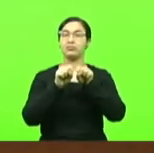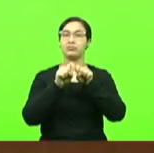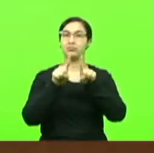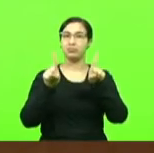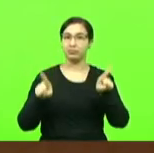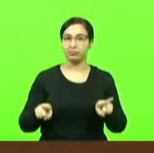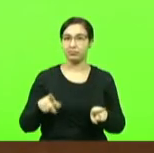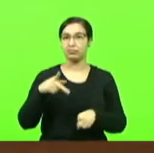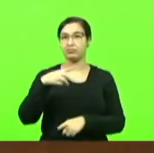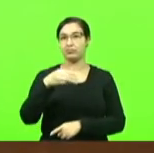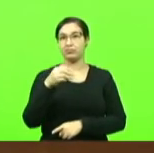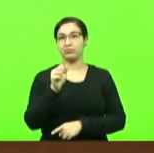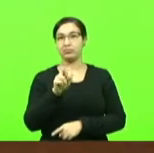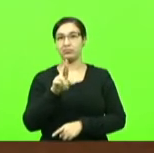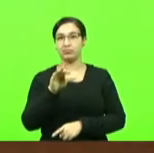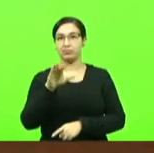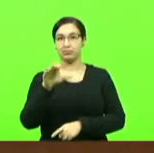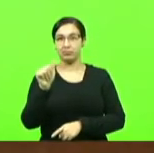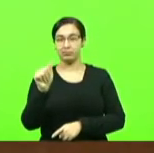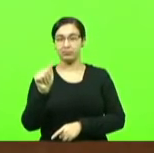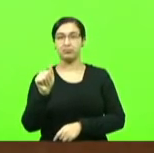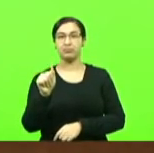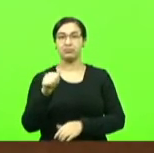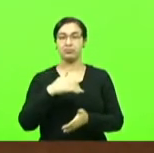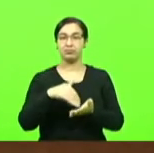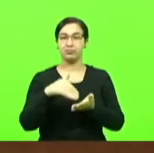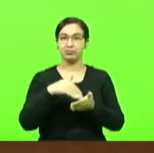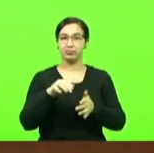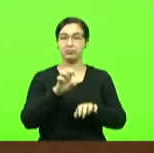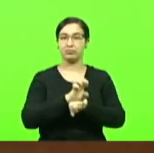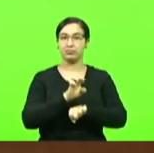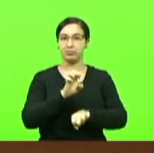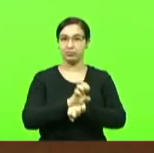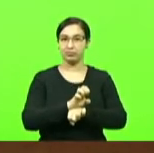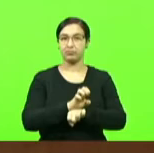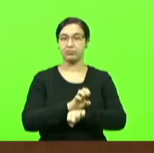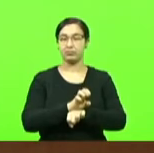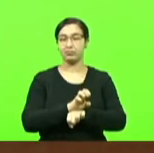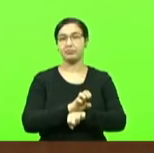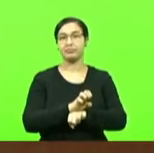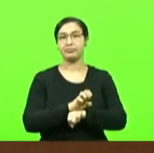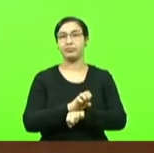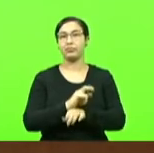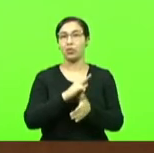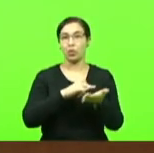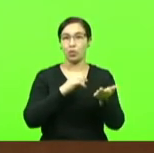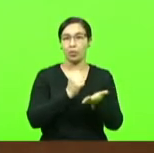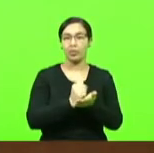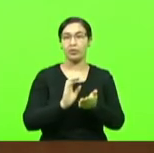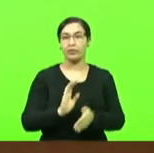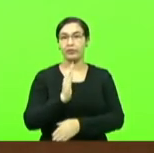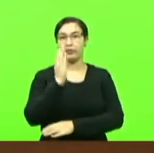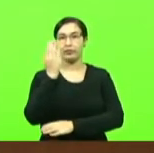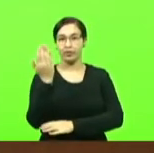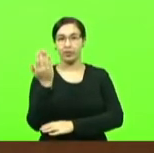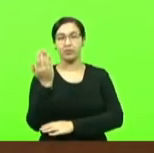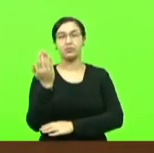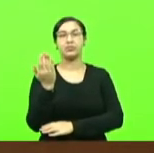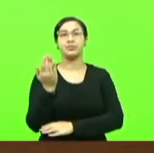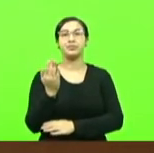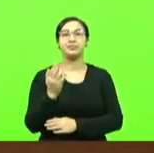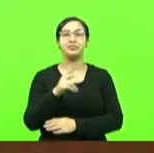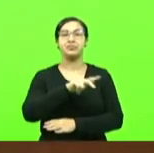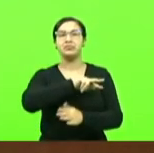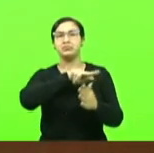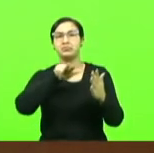gestão administrativa da Secretaria de Estado, por peculato culposo, uso de documento falso e obstrução de justiça. Os demais